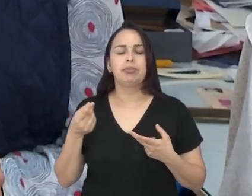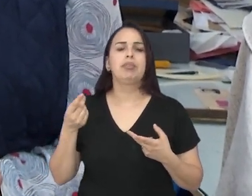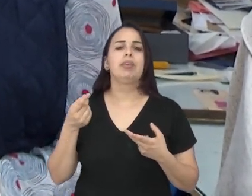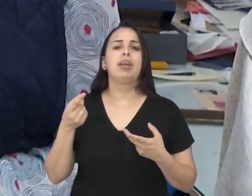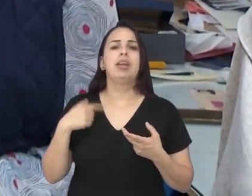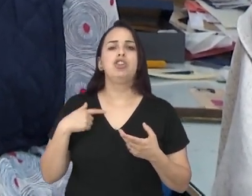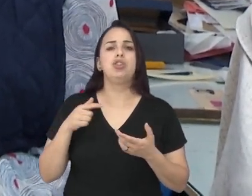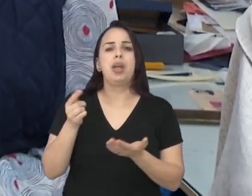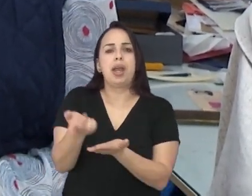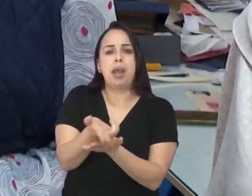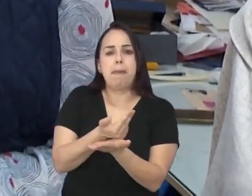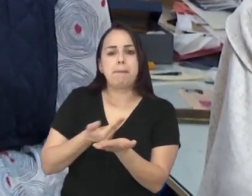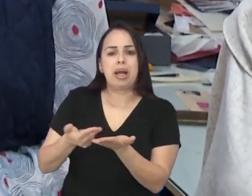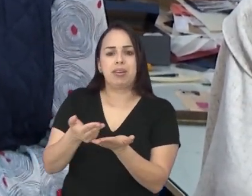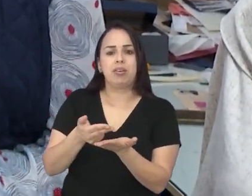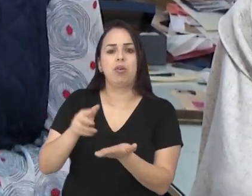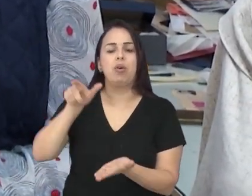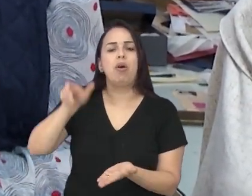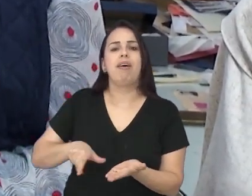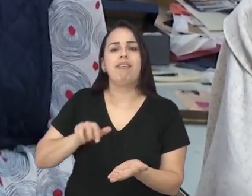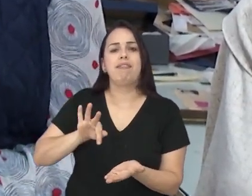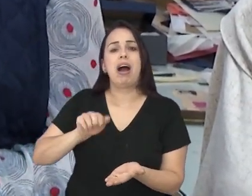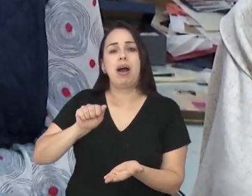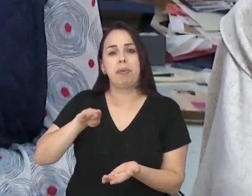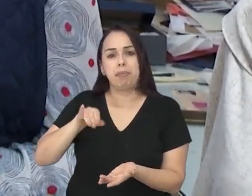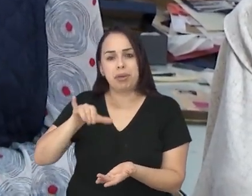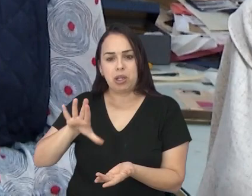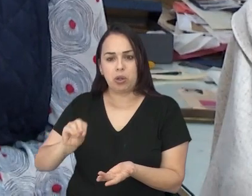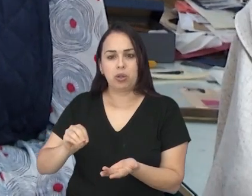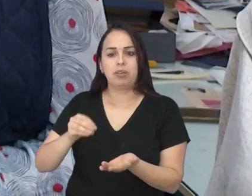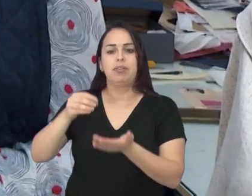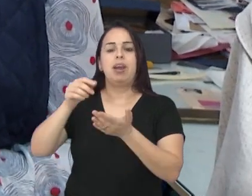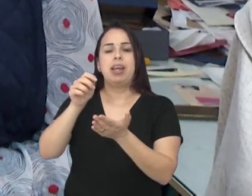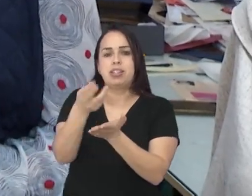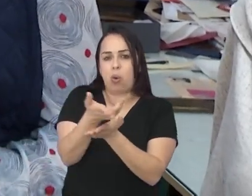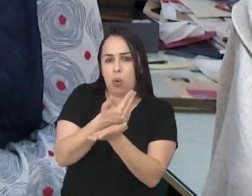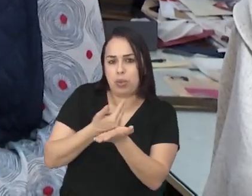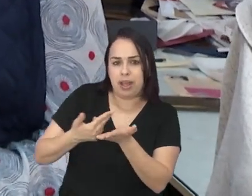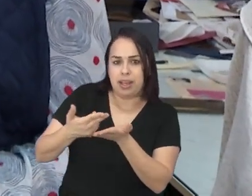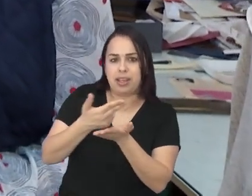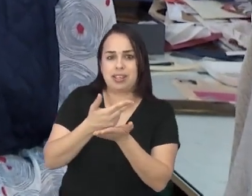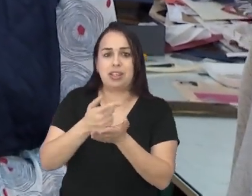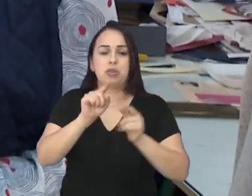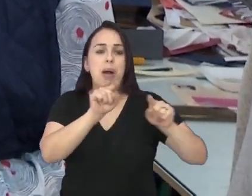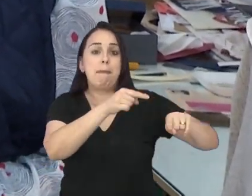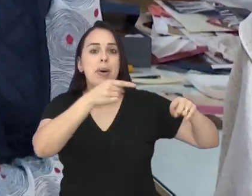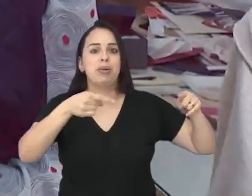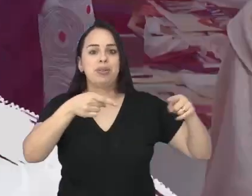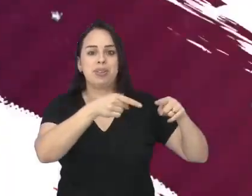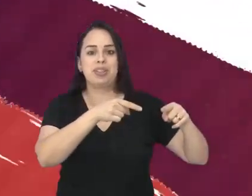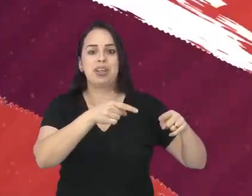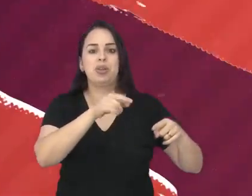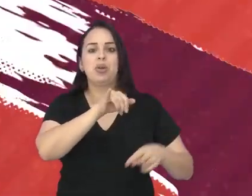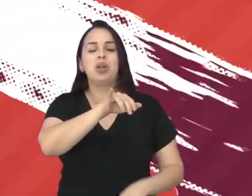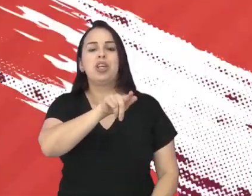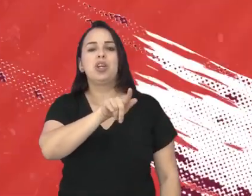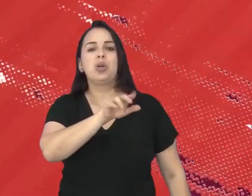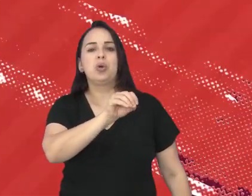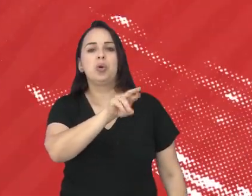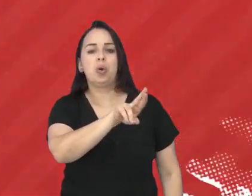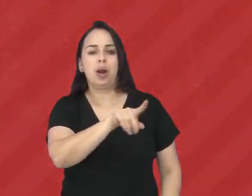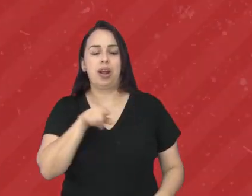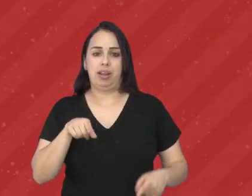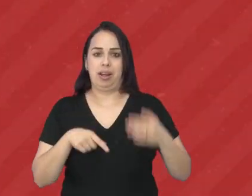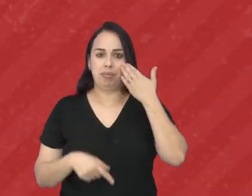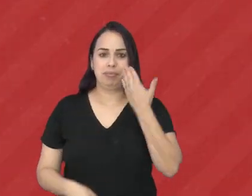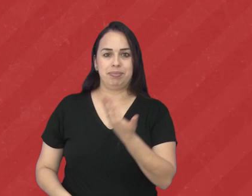de gravura, o Fábio fez a animação do lançamento de uma música do Igor Caracas. A convite do Igor, o Fábio